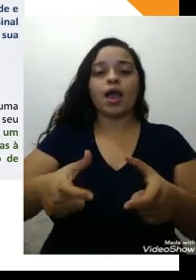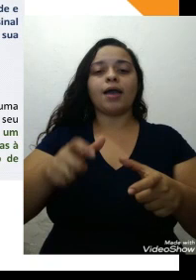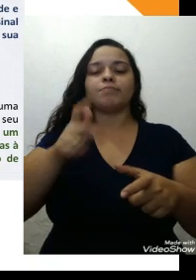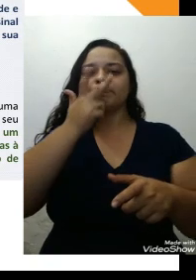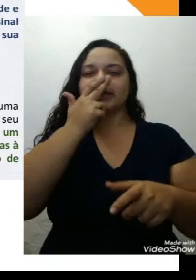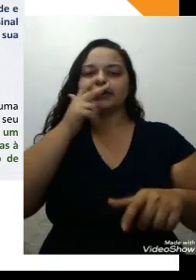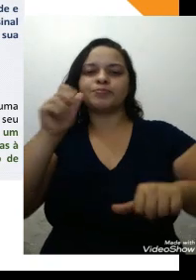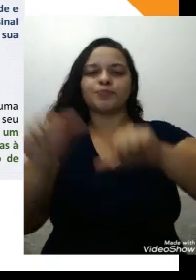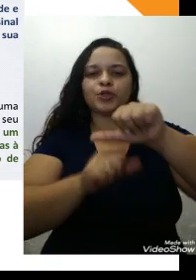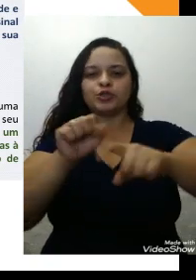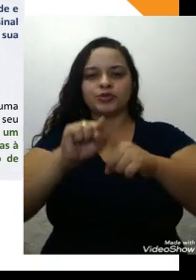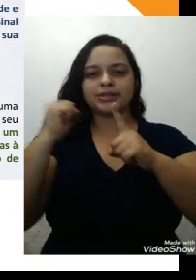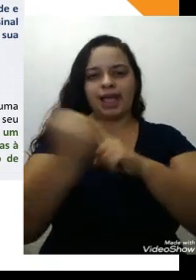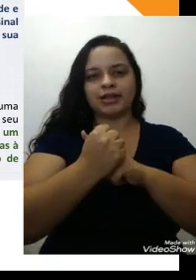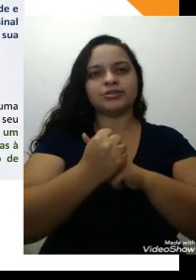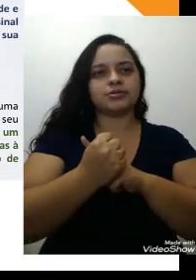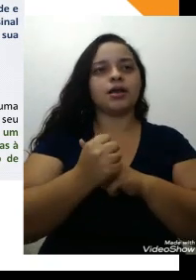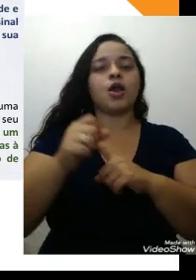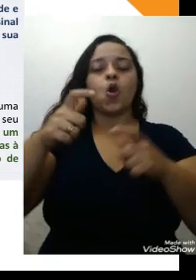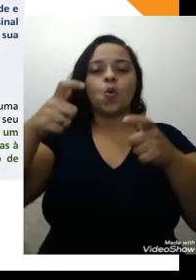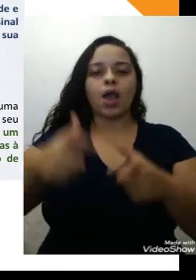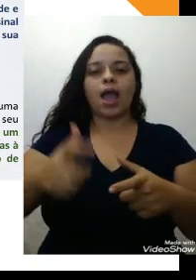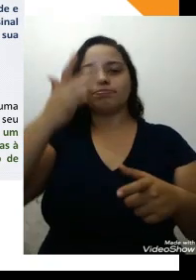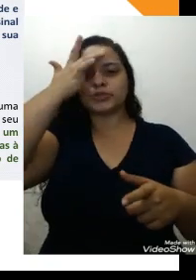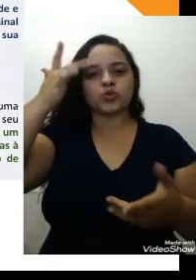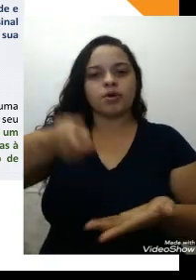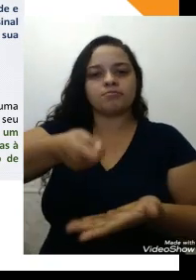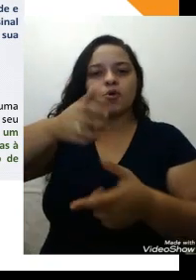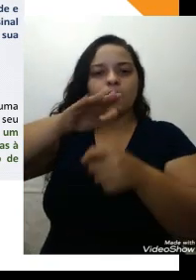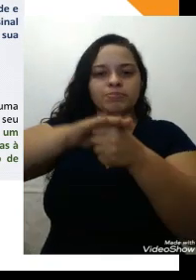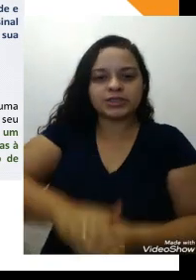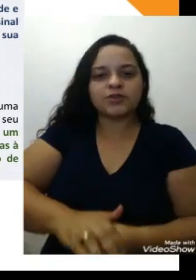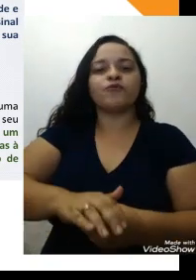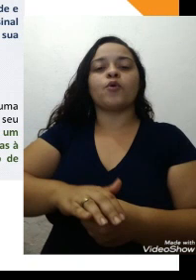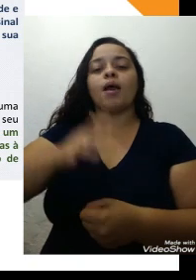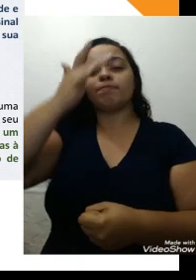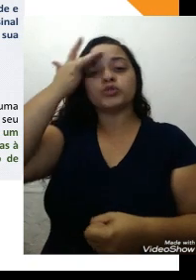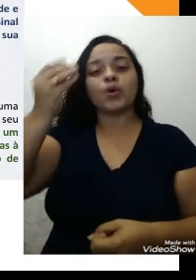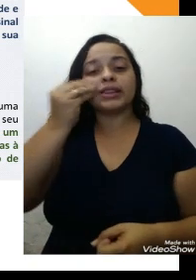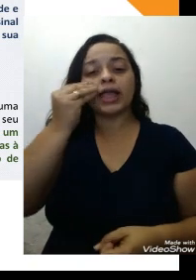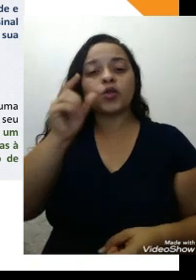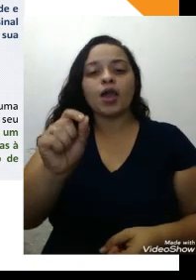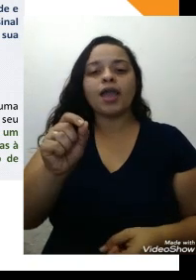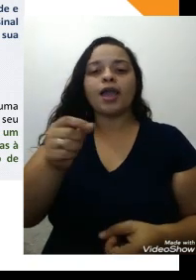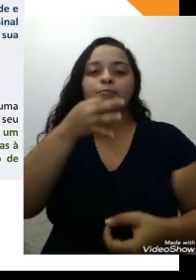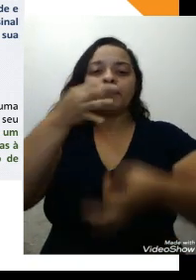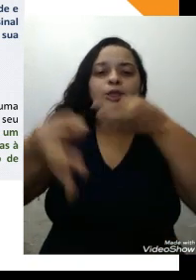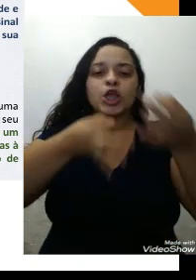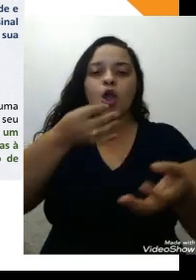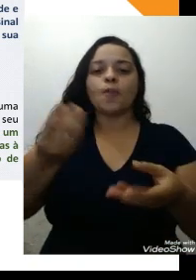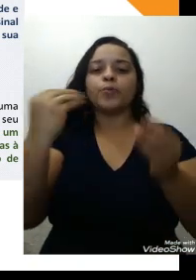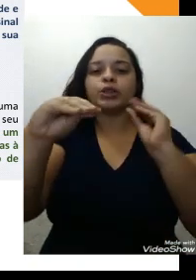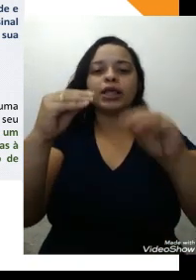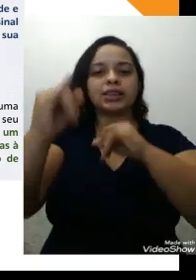como um sinal invertido. No lugar de um estado opressivo, indivíduos que correm para o computador para expor sua intimidade